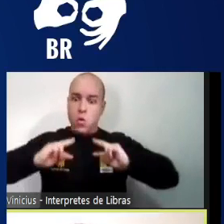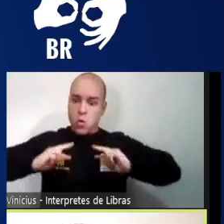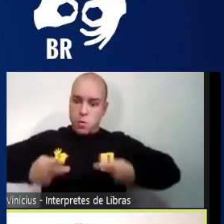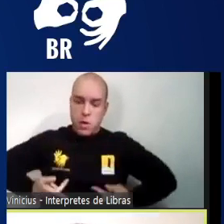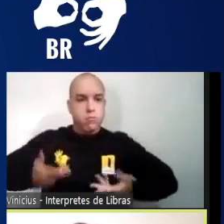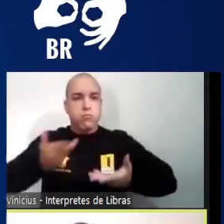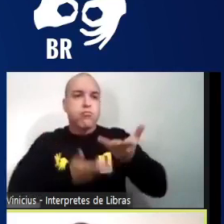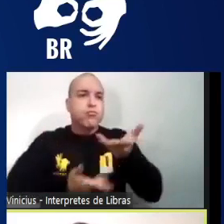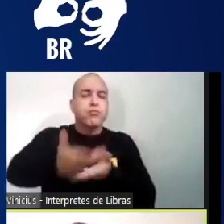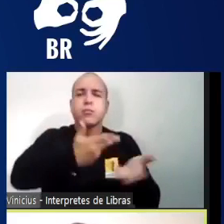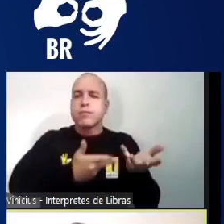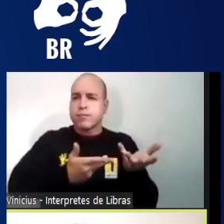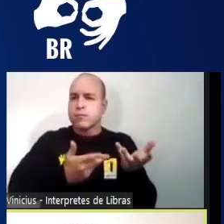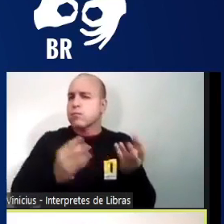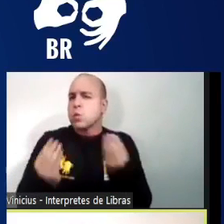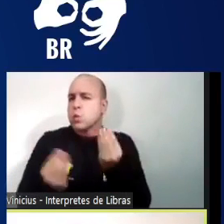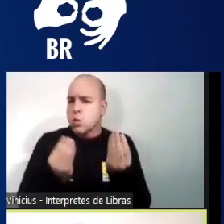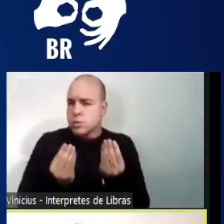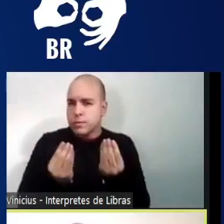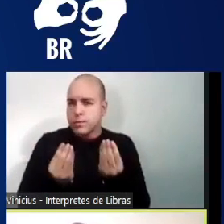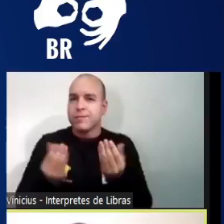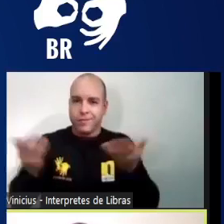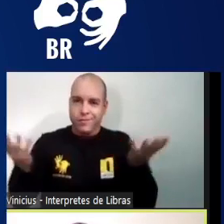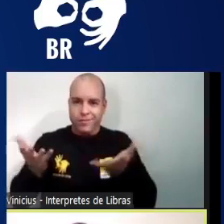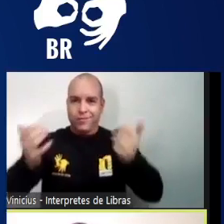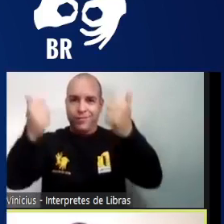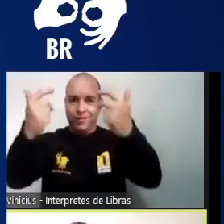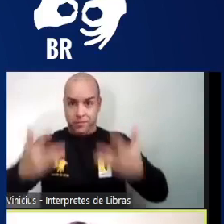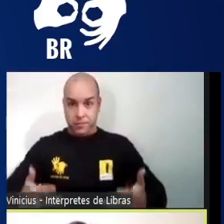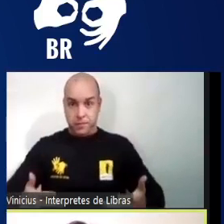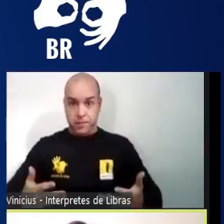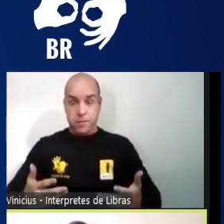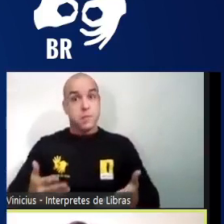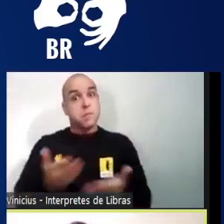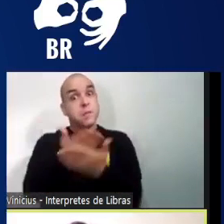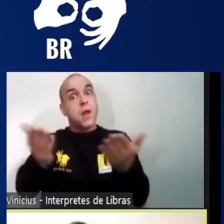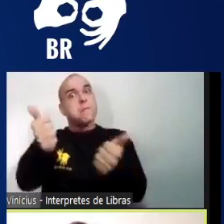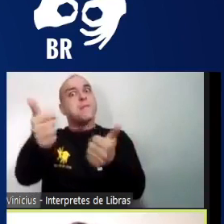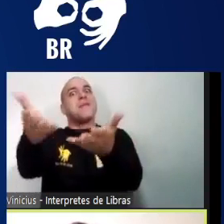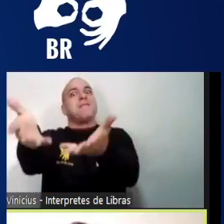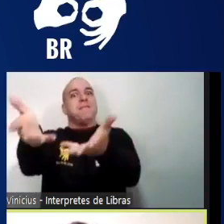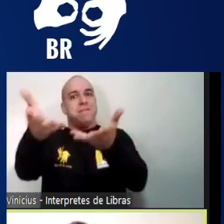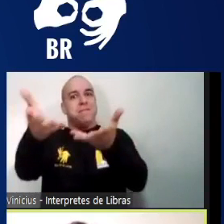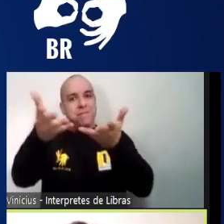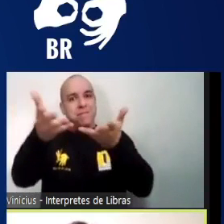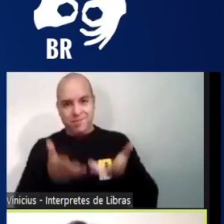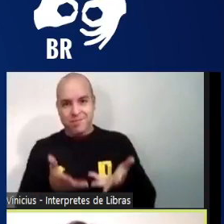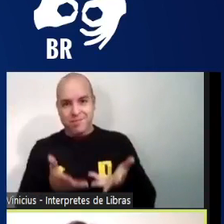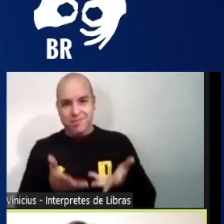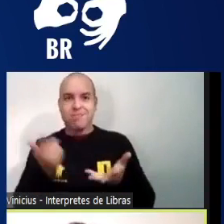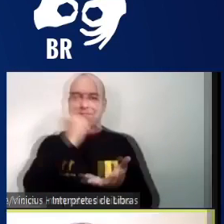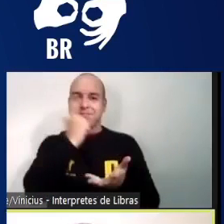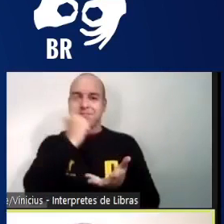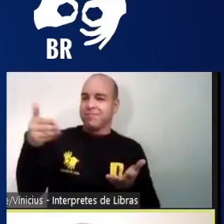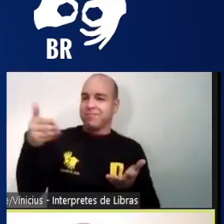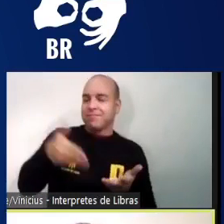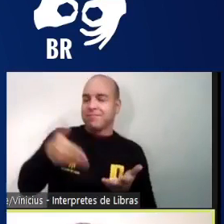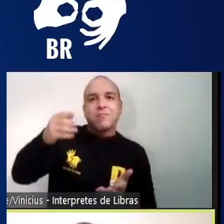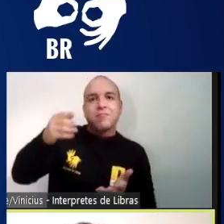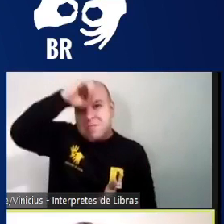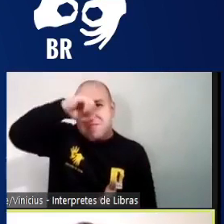hoje. Sejam todos muito bem-vindos, espero que seja um momento agradável, de muito